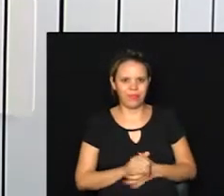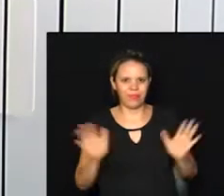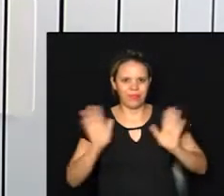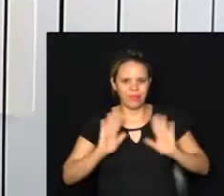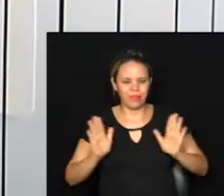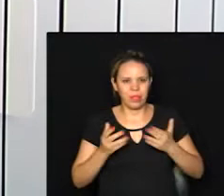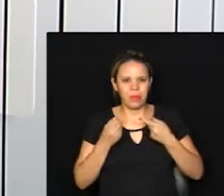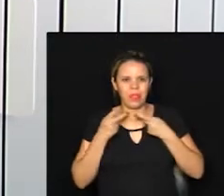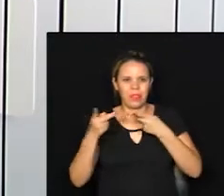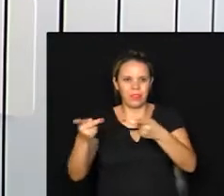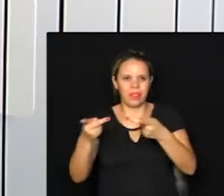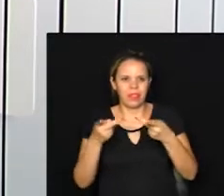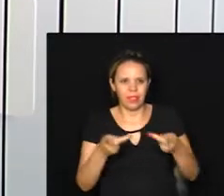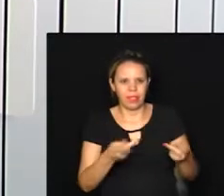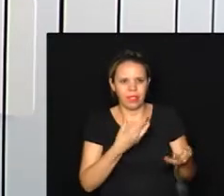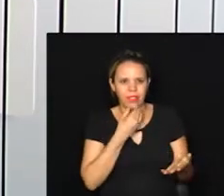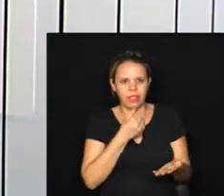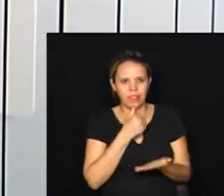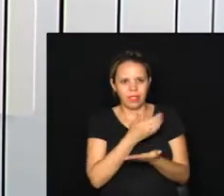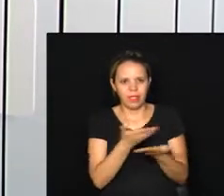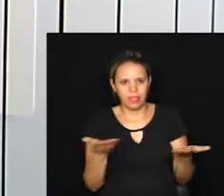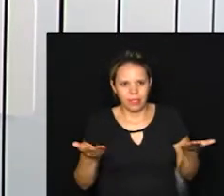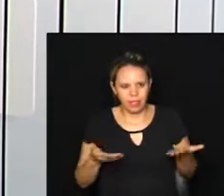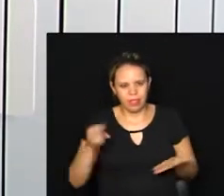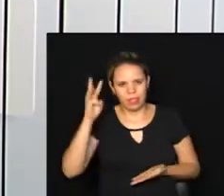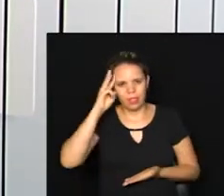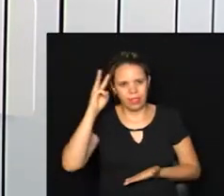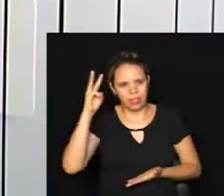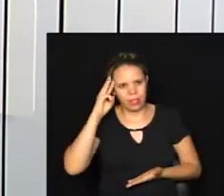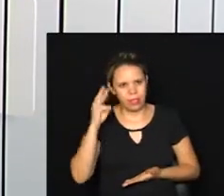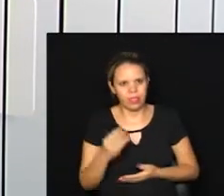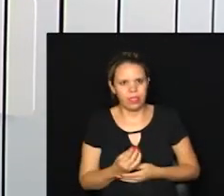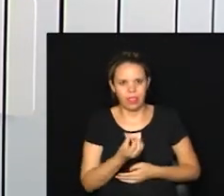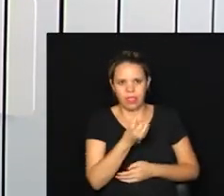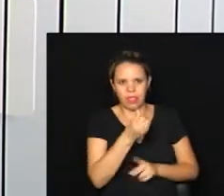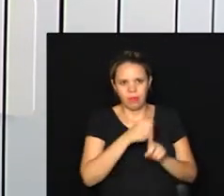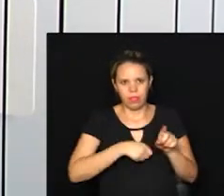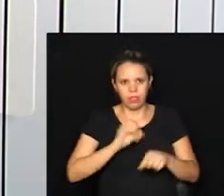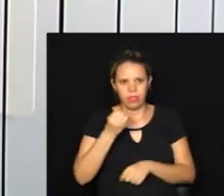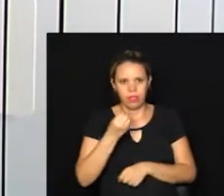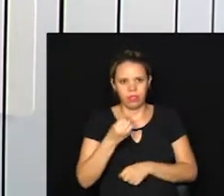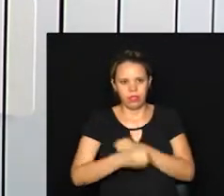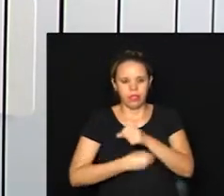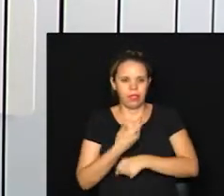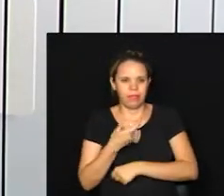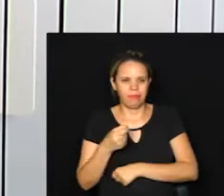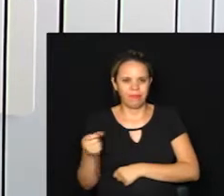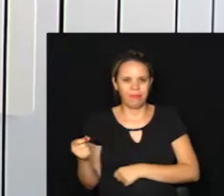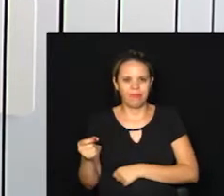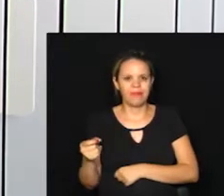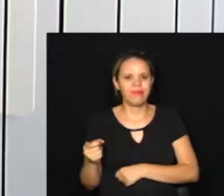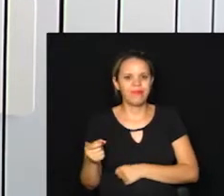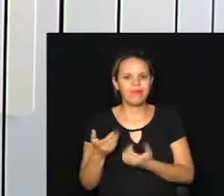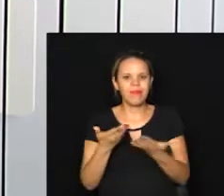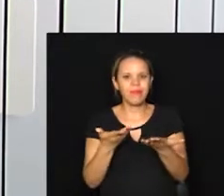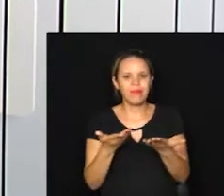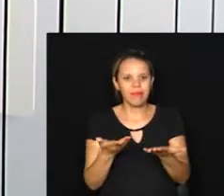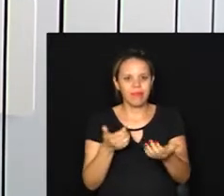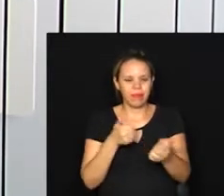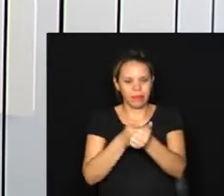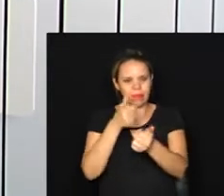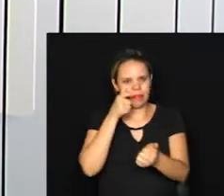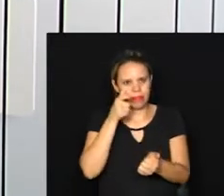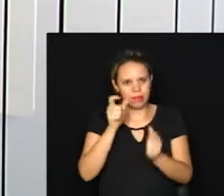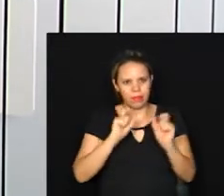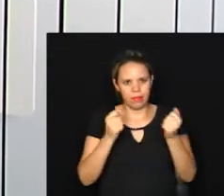Olá, seja bem-vinda, seja bem-vindo. Terça-feira, dia 6 de outubro de 2020. Você que estava acompanhando